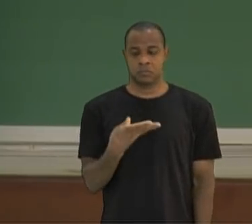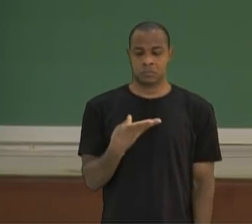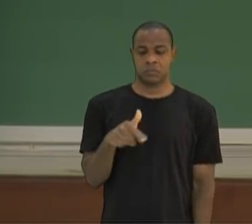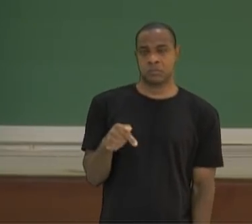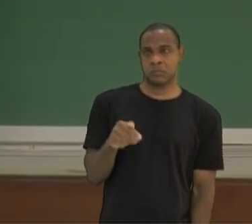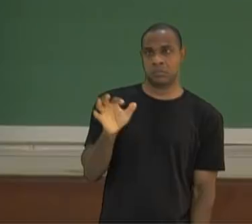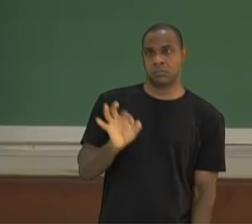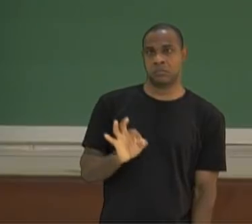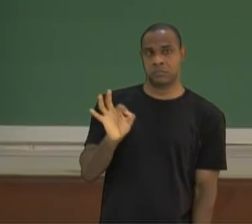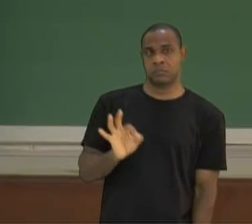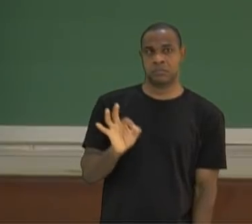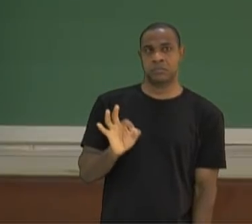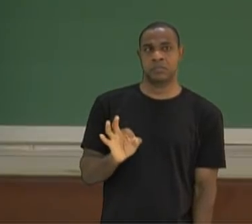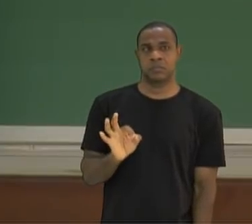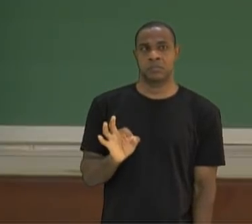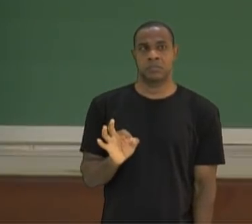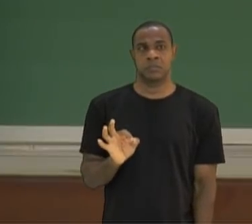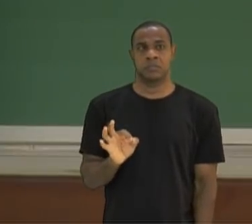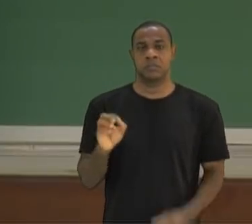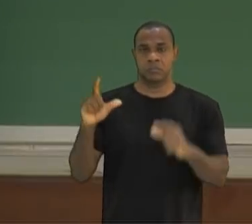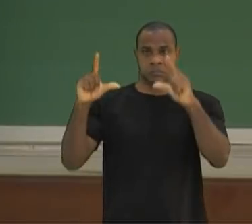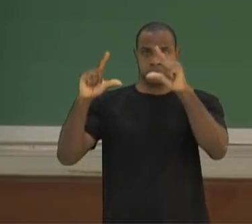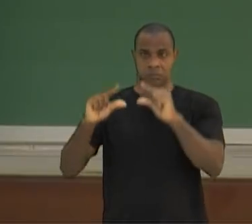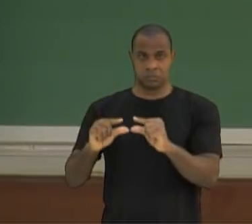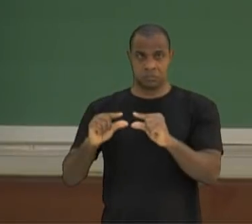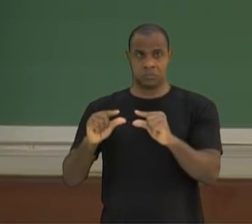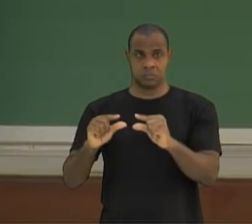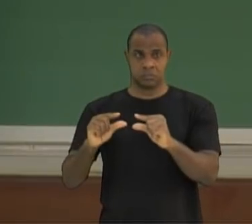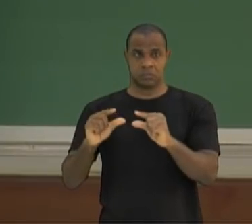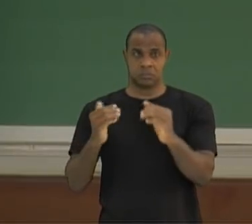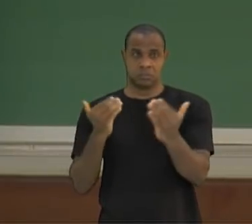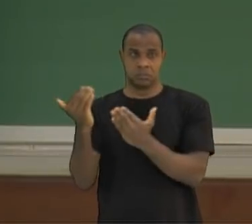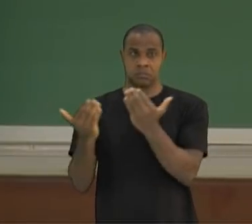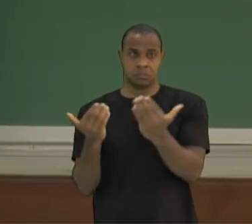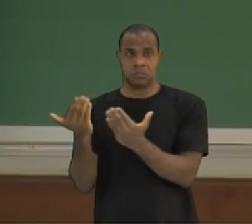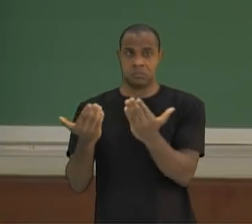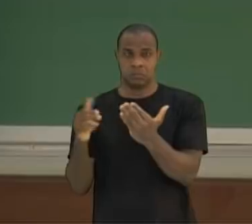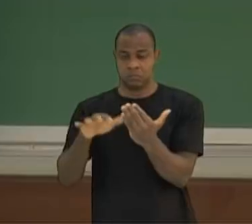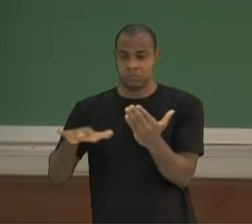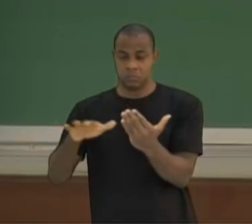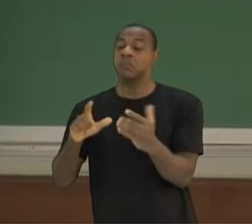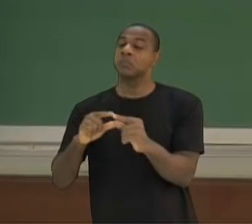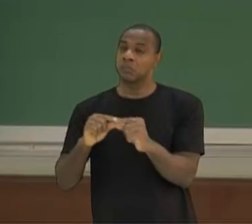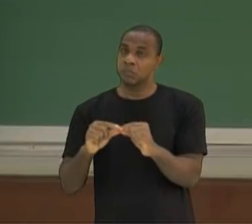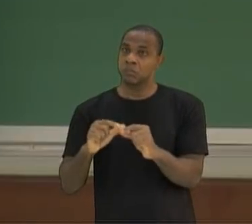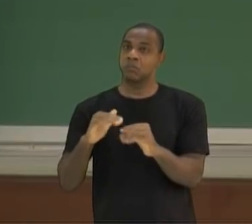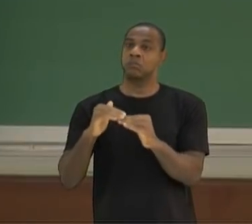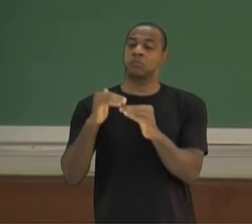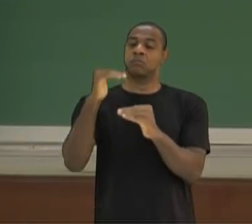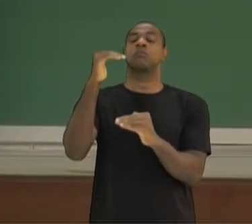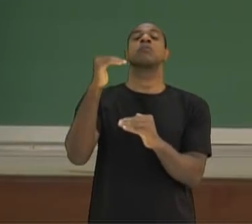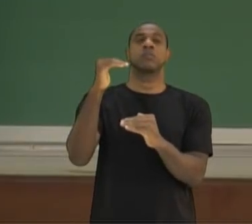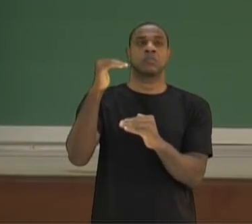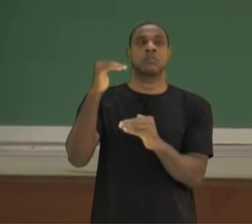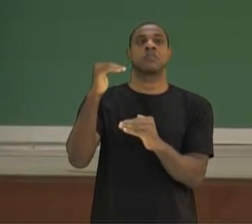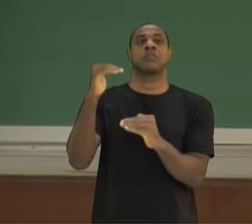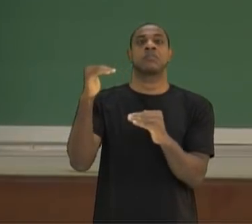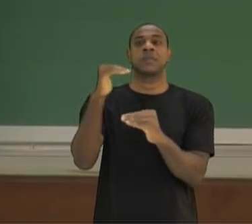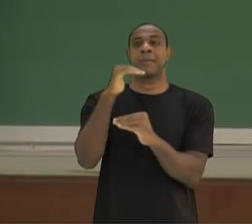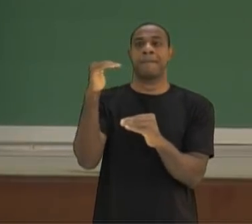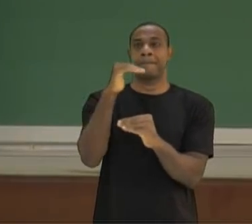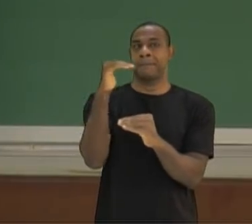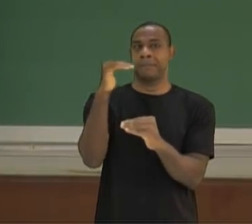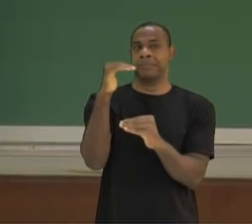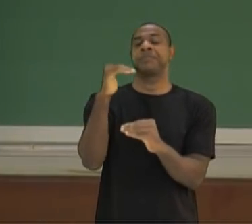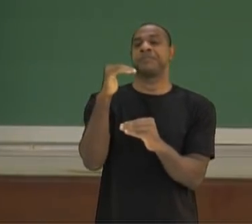47,6%. Ah, diminuiu aqui? Sim, mas se eu comparar com outras regiões ainda é bem elevado ali, quase metade, né,